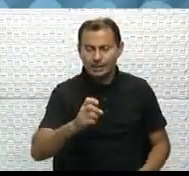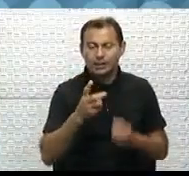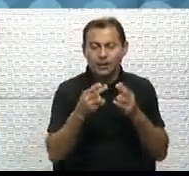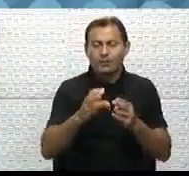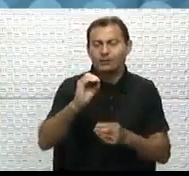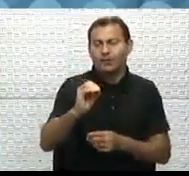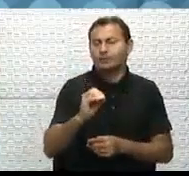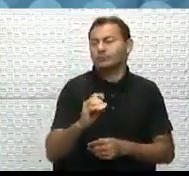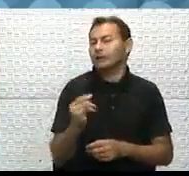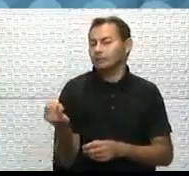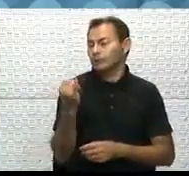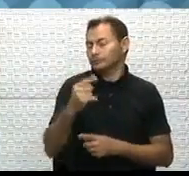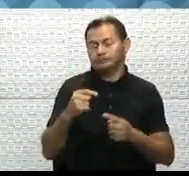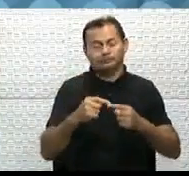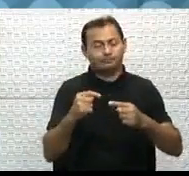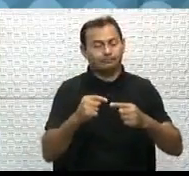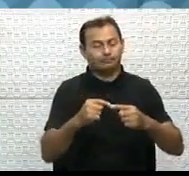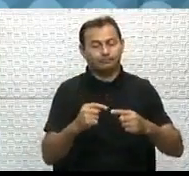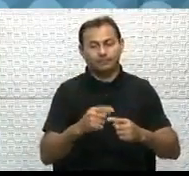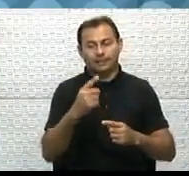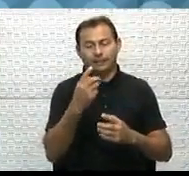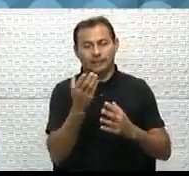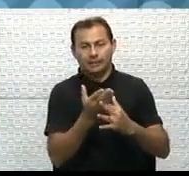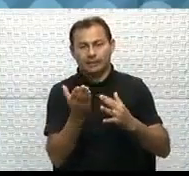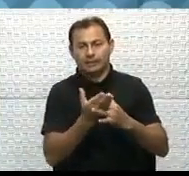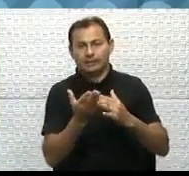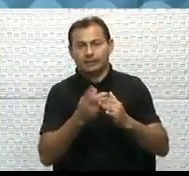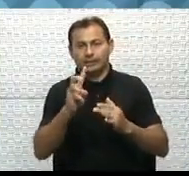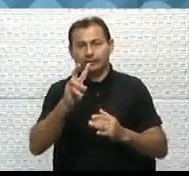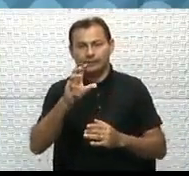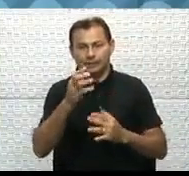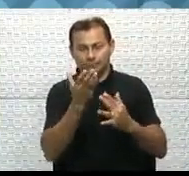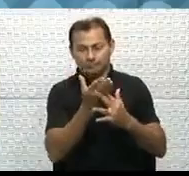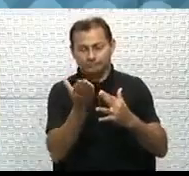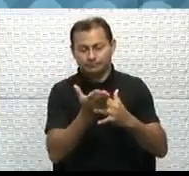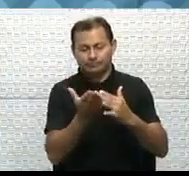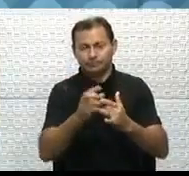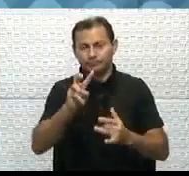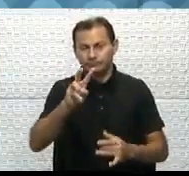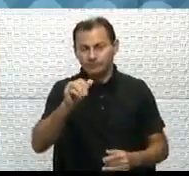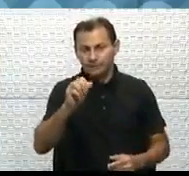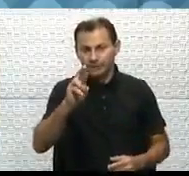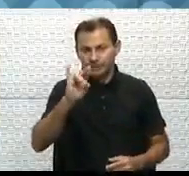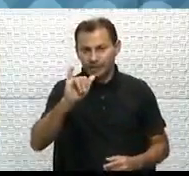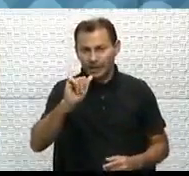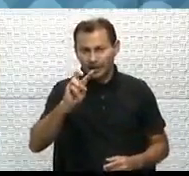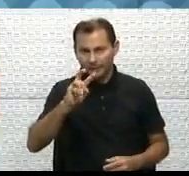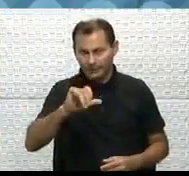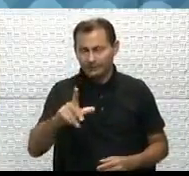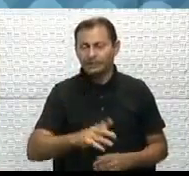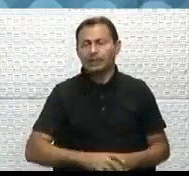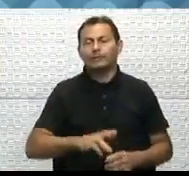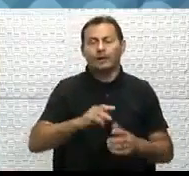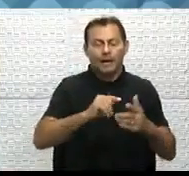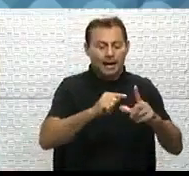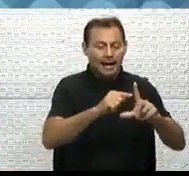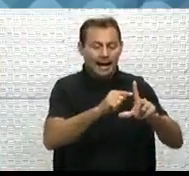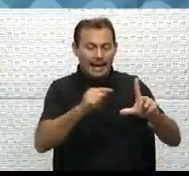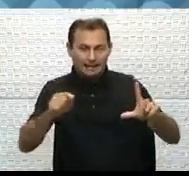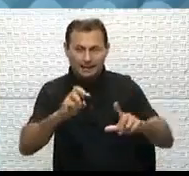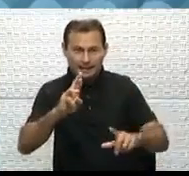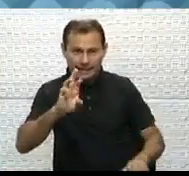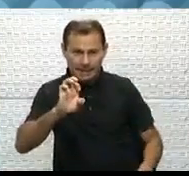importante, não há correlação entre as variáveis. Então, determinar uma reta de regressão é